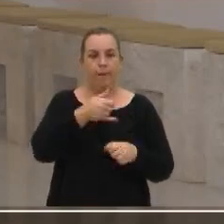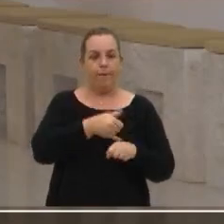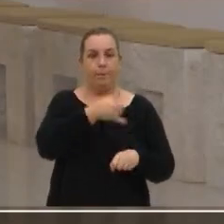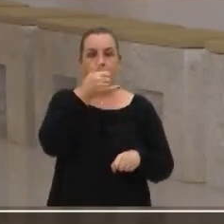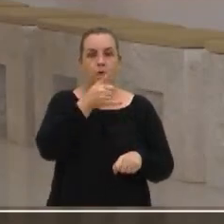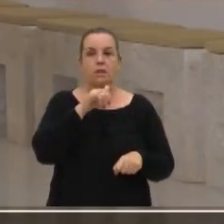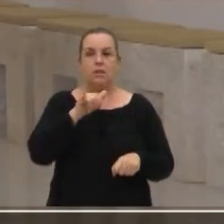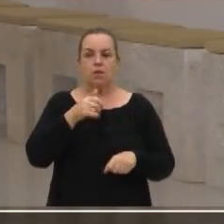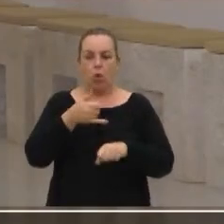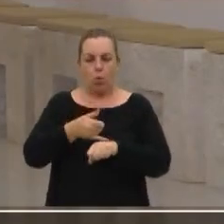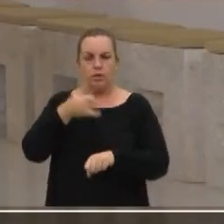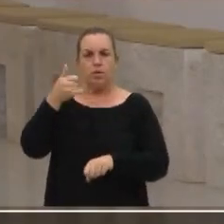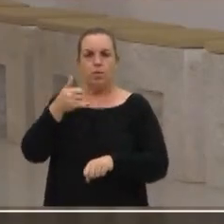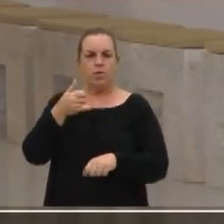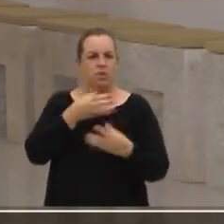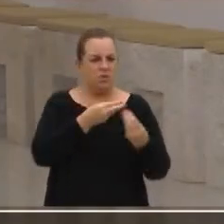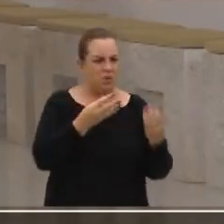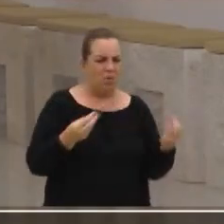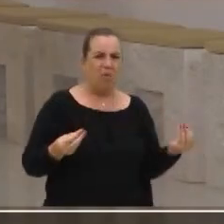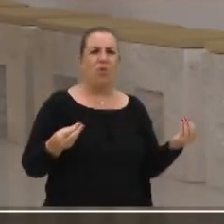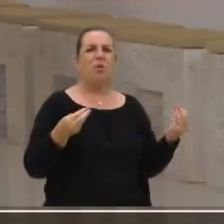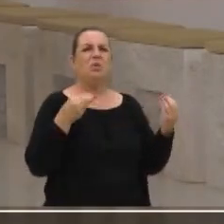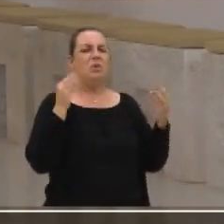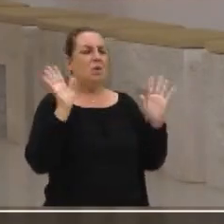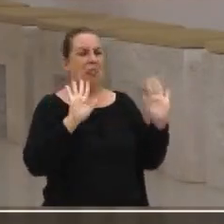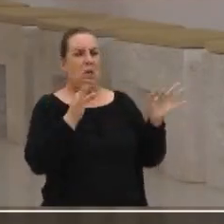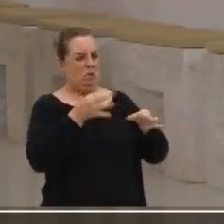os impostos são demais, os impostos são